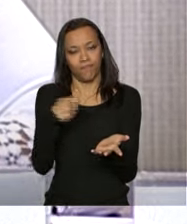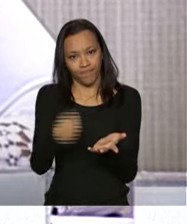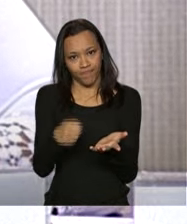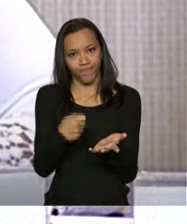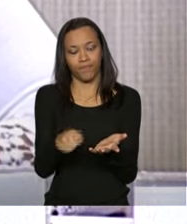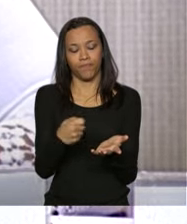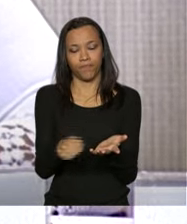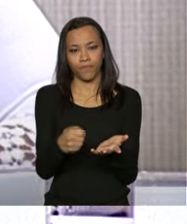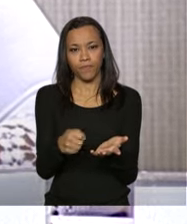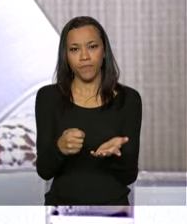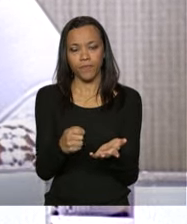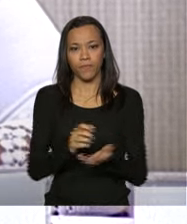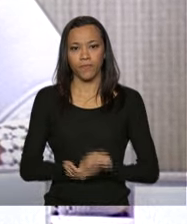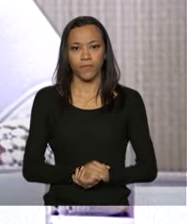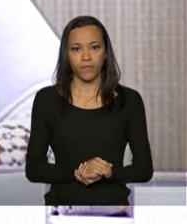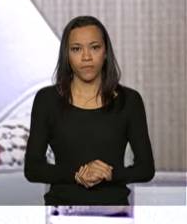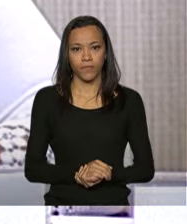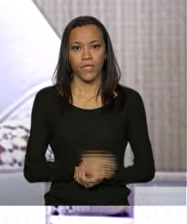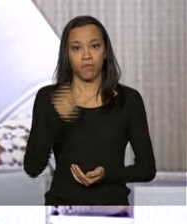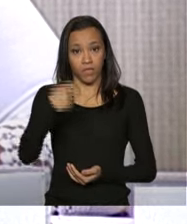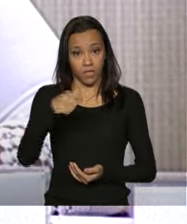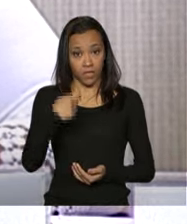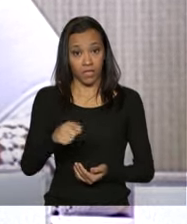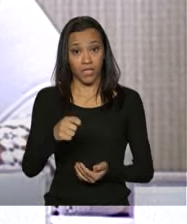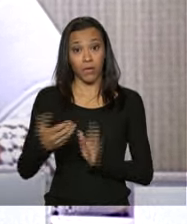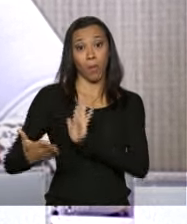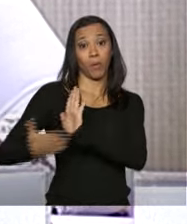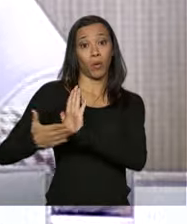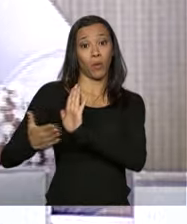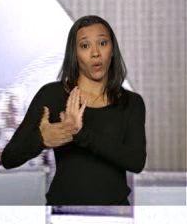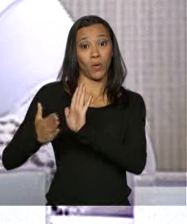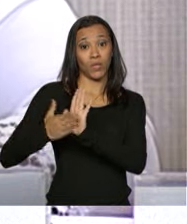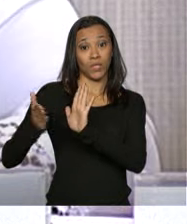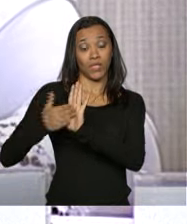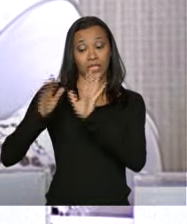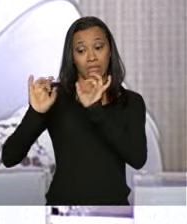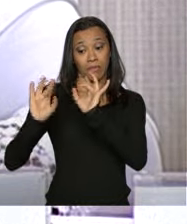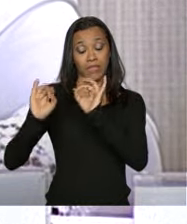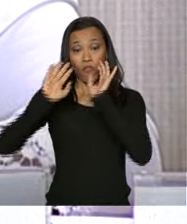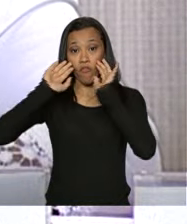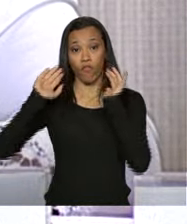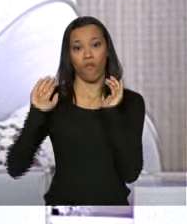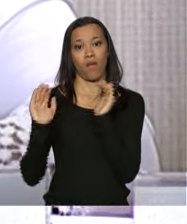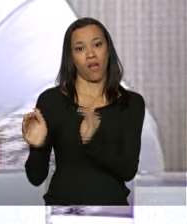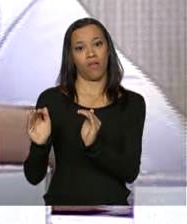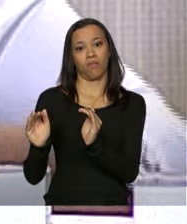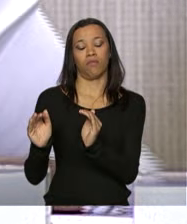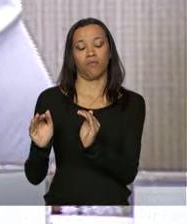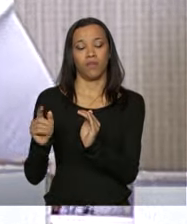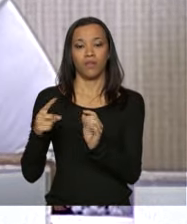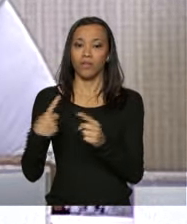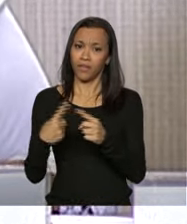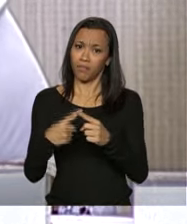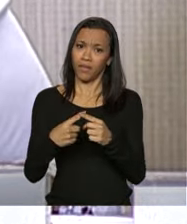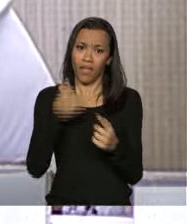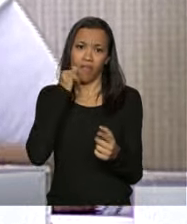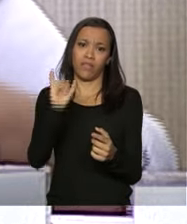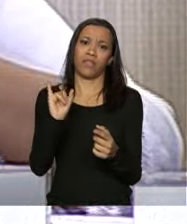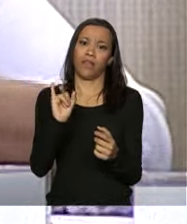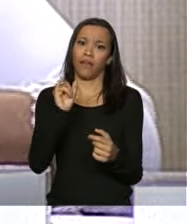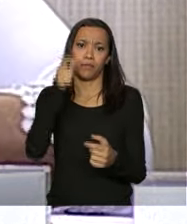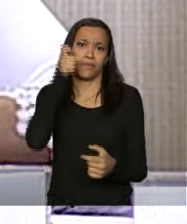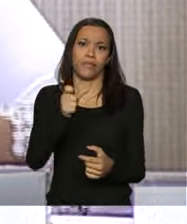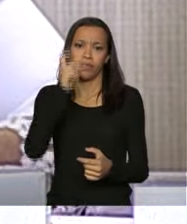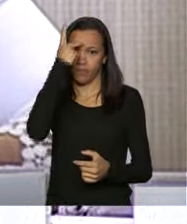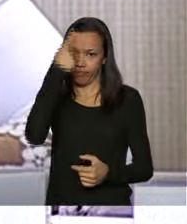contemplada com uma pauta especial que precisa estar acima de qualquer interesse. E aí eh